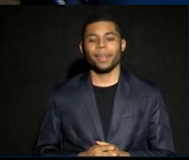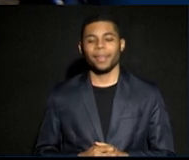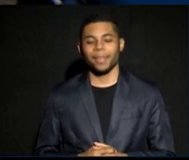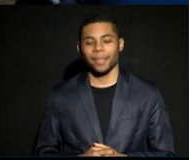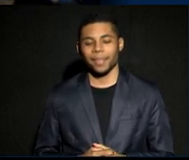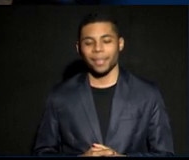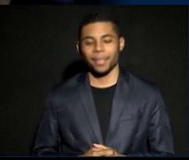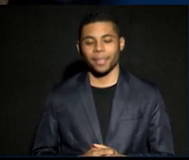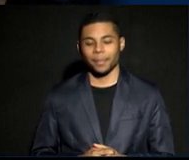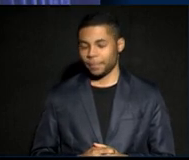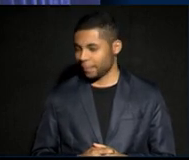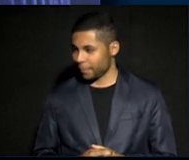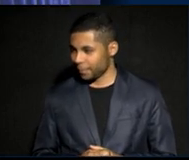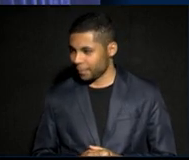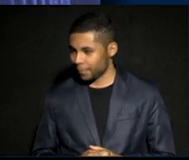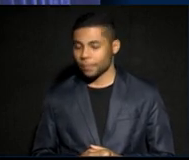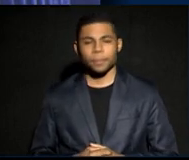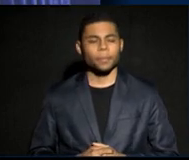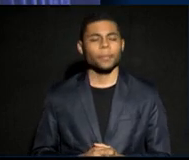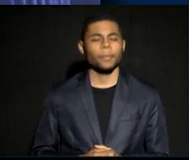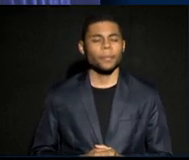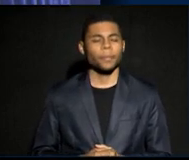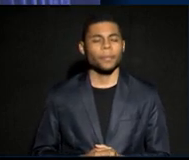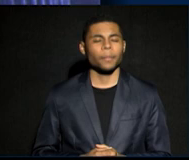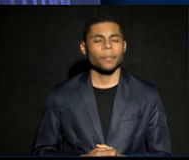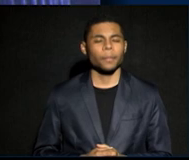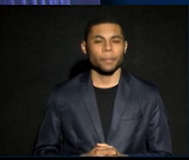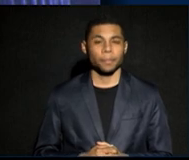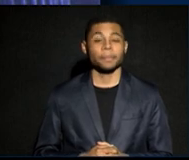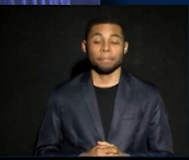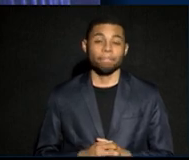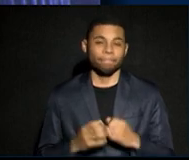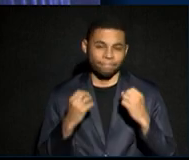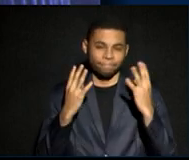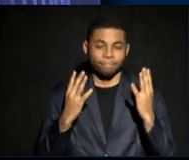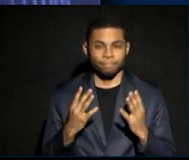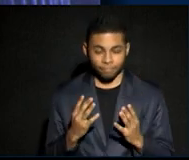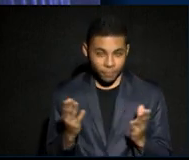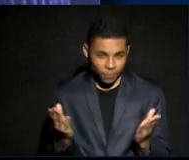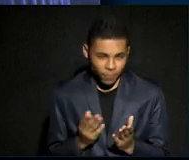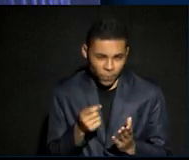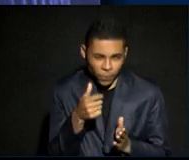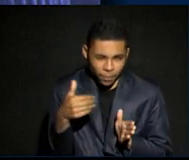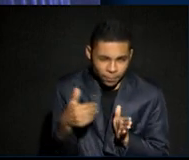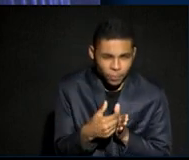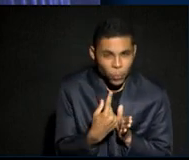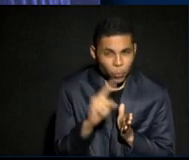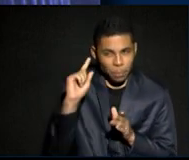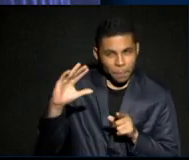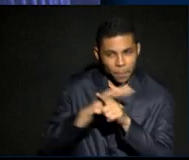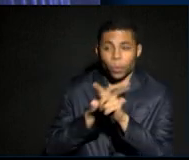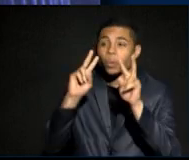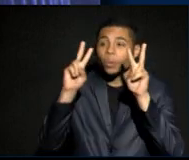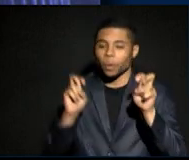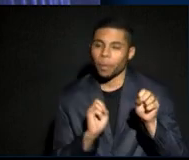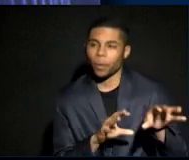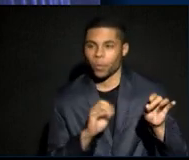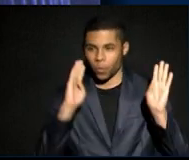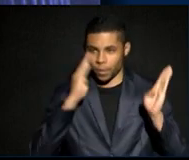se você faz do bem aqui Oi bom dia estou a caminho para o final Queria fazer uma pergunta sobre